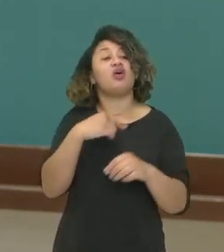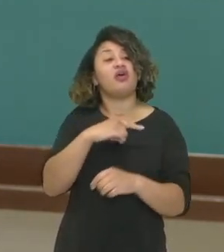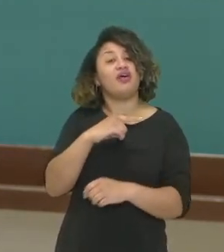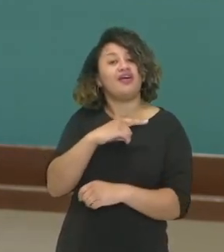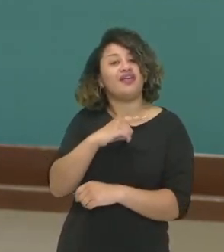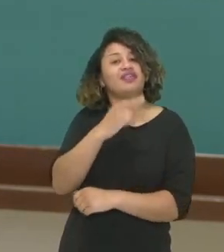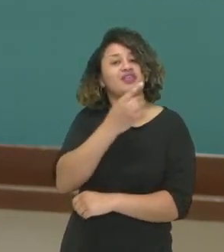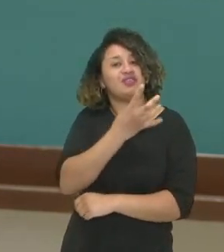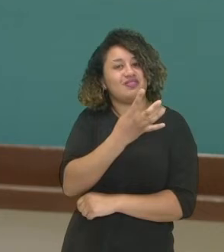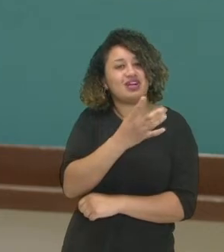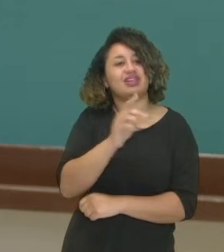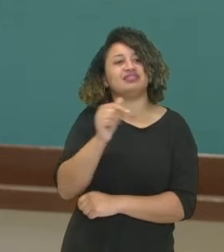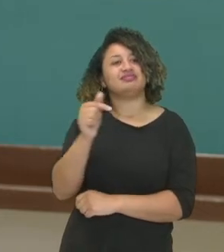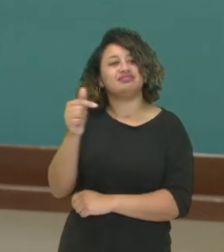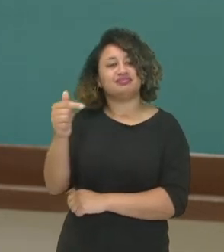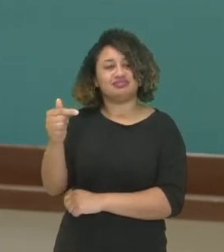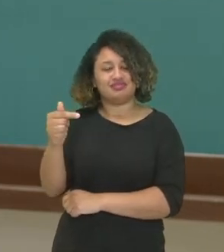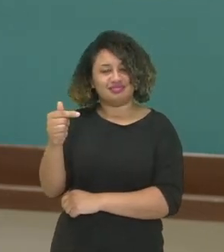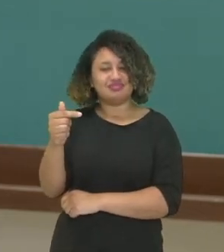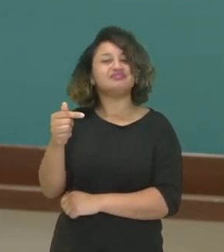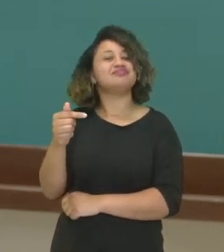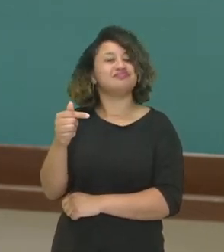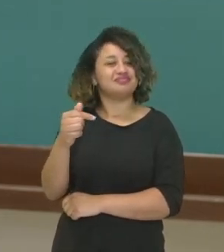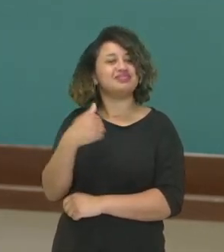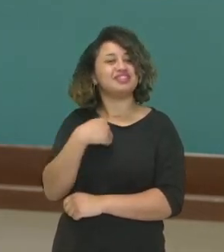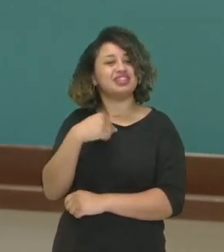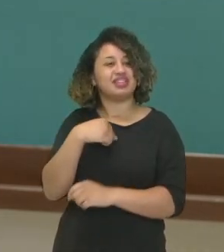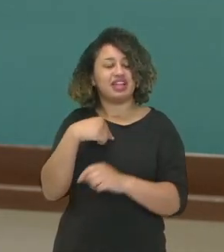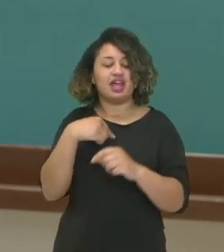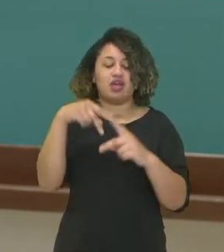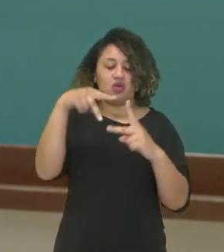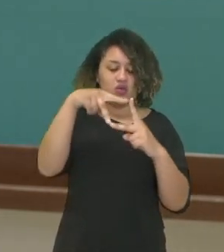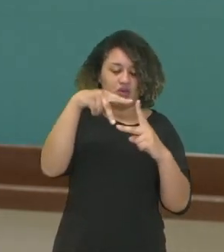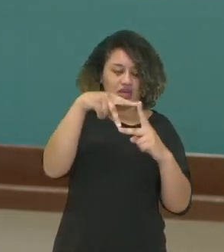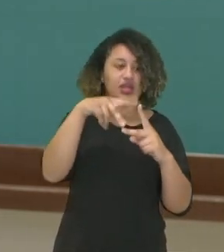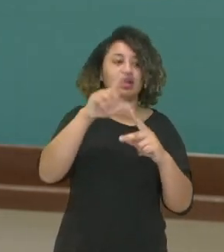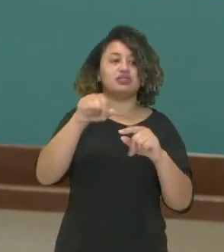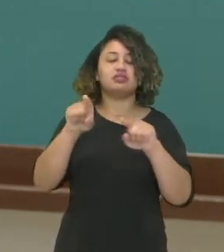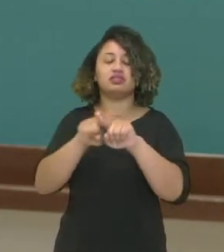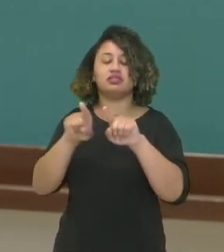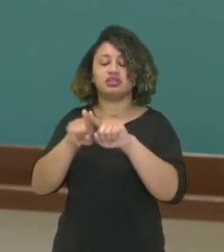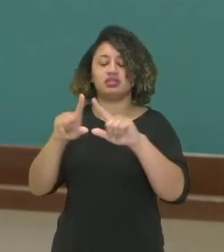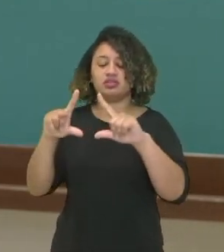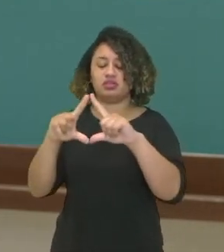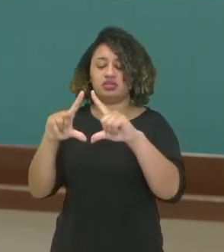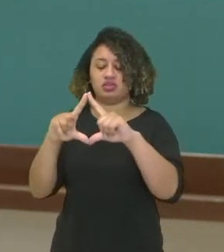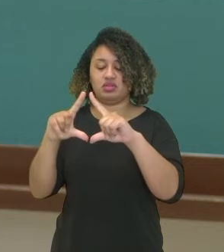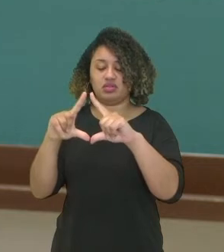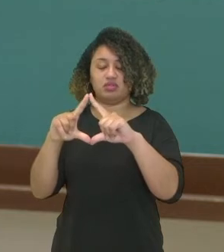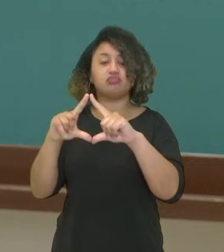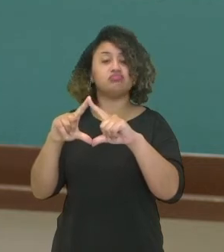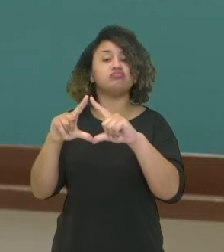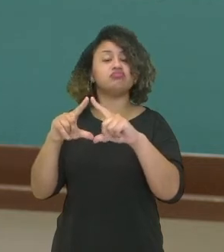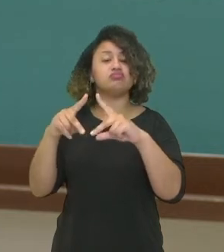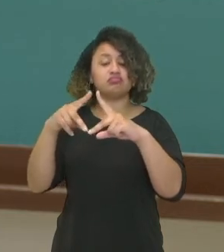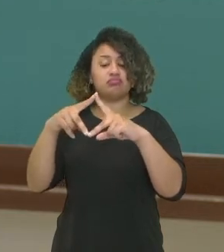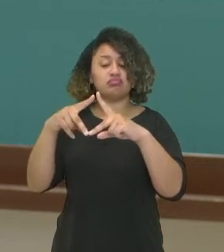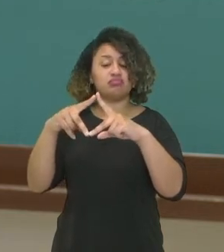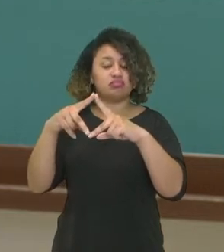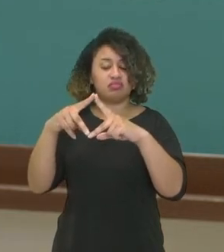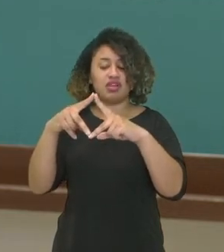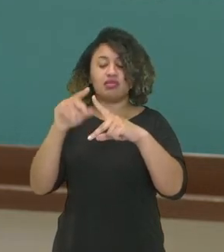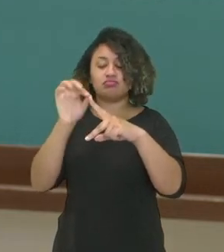pode identificar algumas características nele? Quais têm todos os lados com a mesma medida? Vamos tentar observar. Qual deles